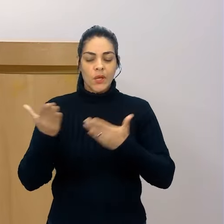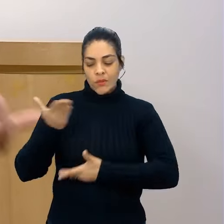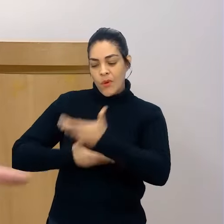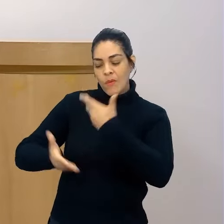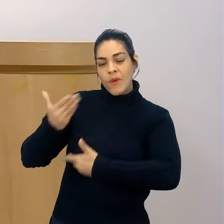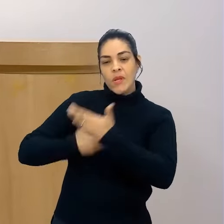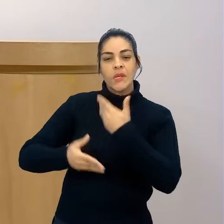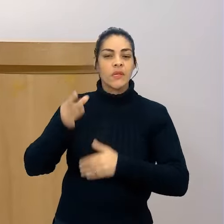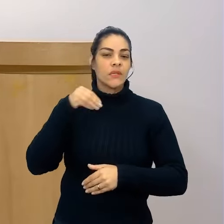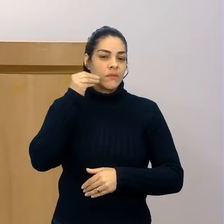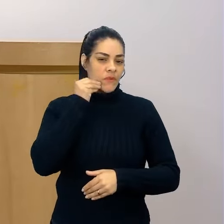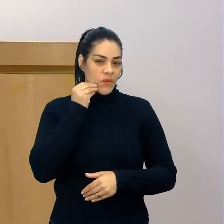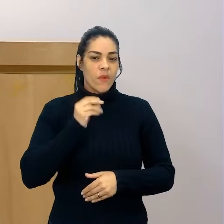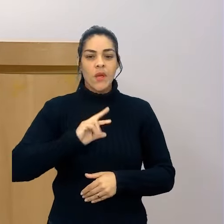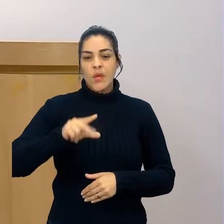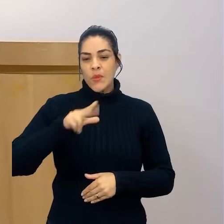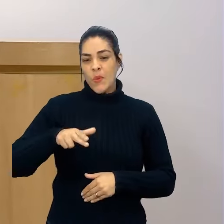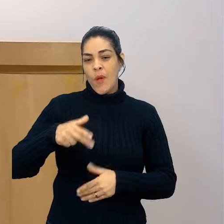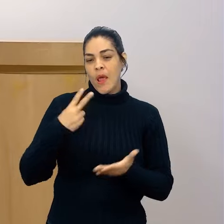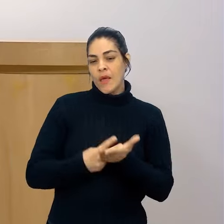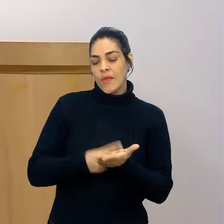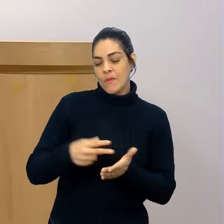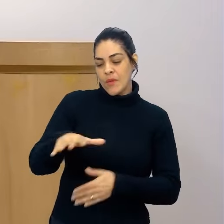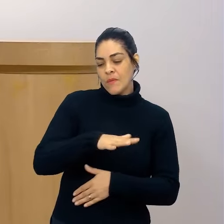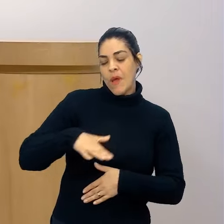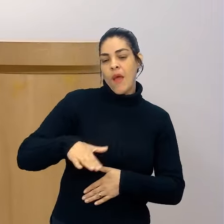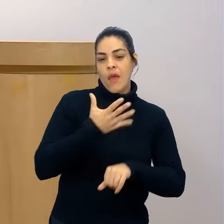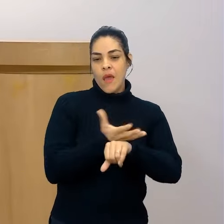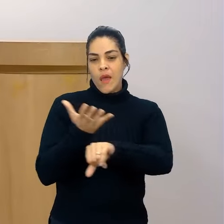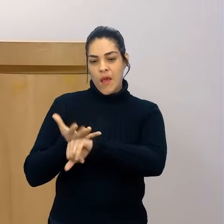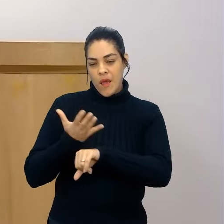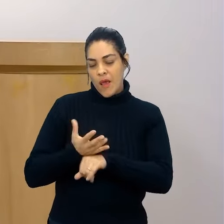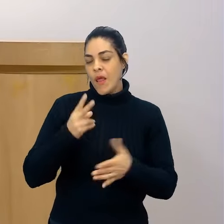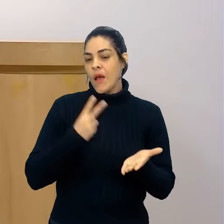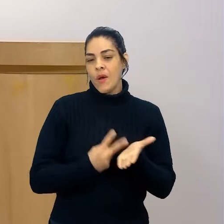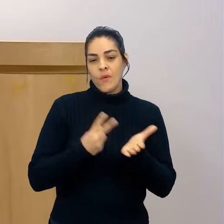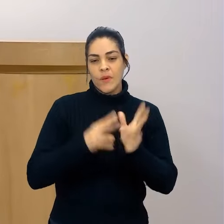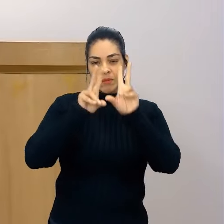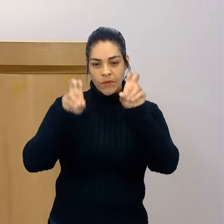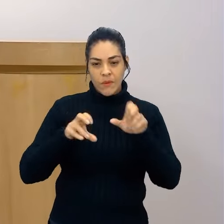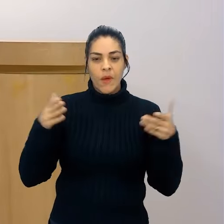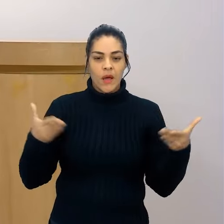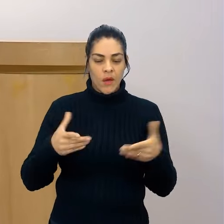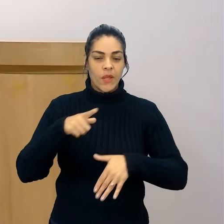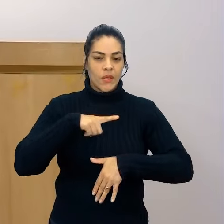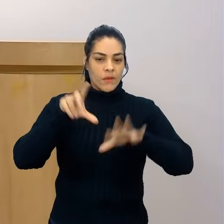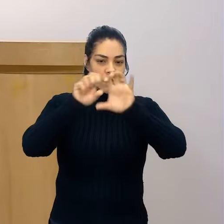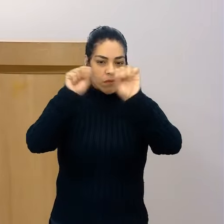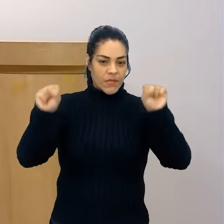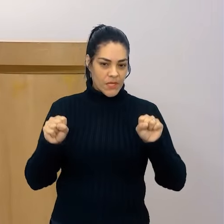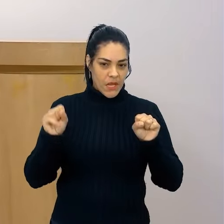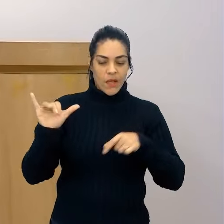com quem nem era da mesma área, né, do mesmo tema. Sim. E agora estamos aí de uma forma sistematizada.